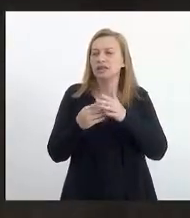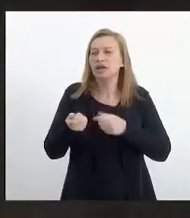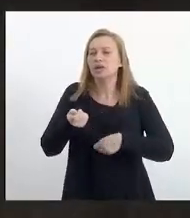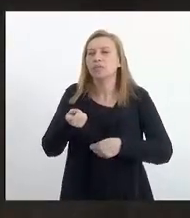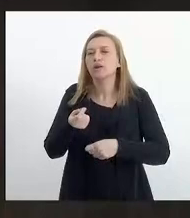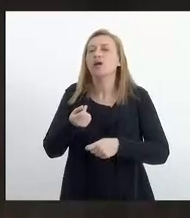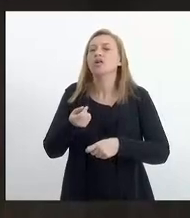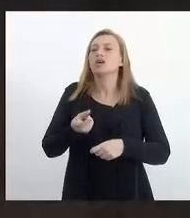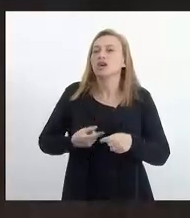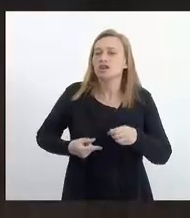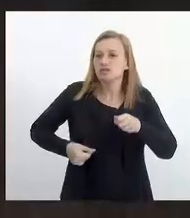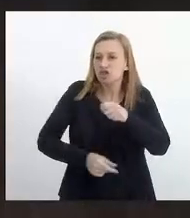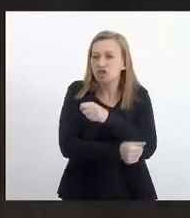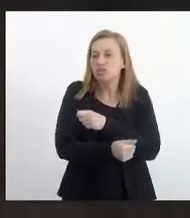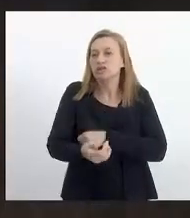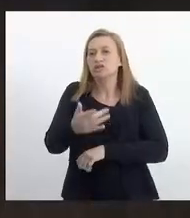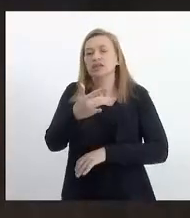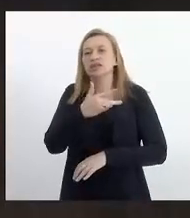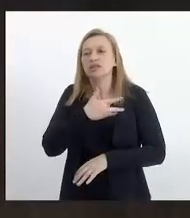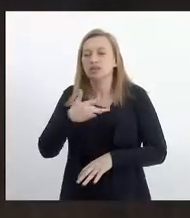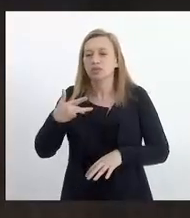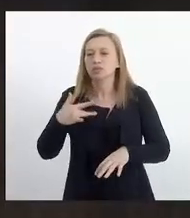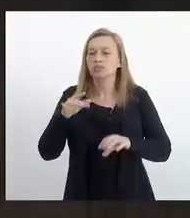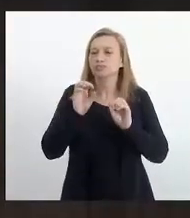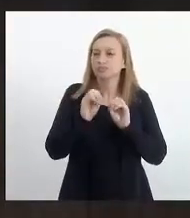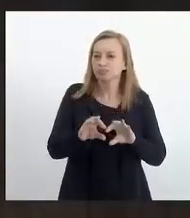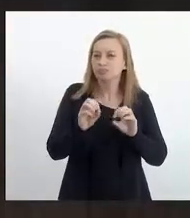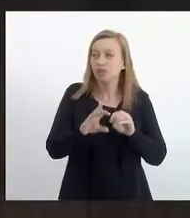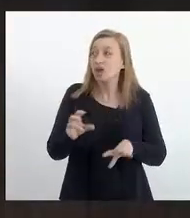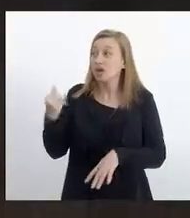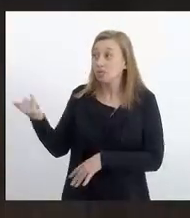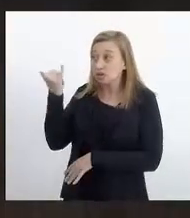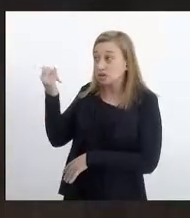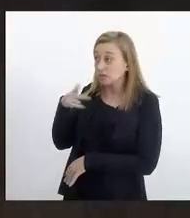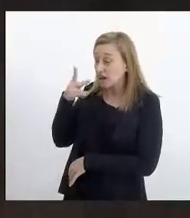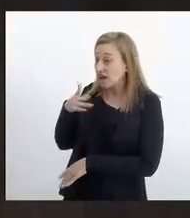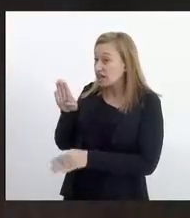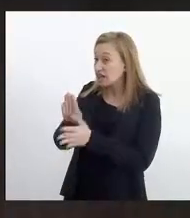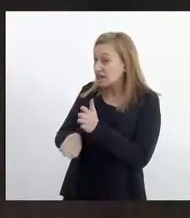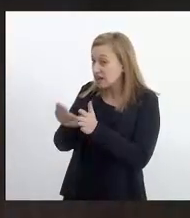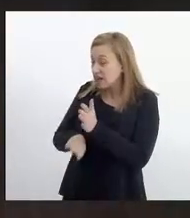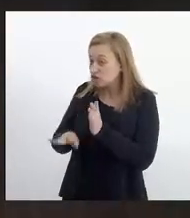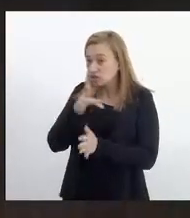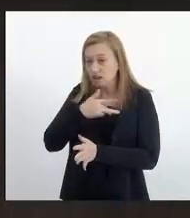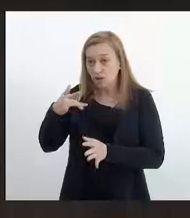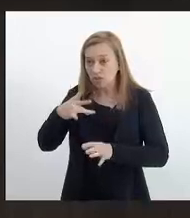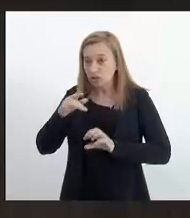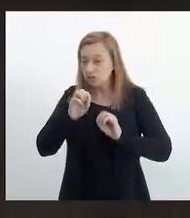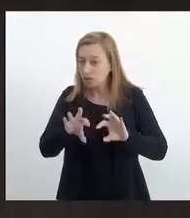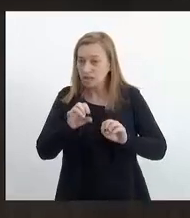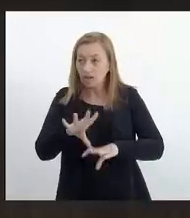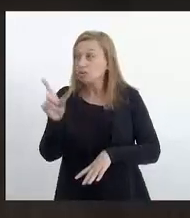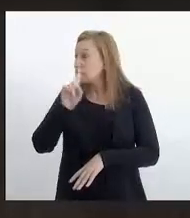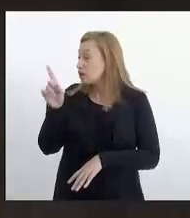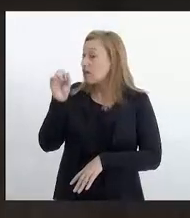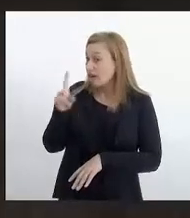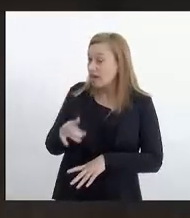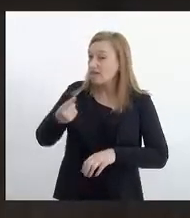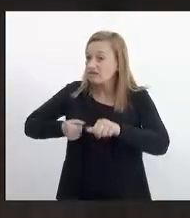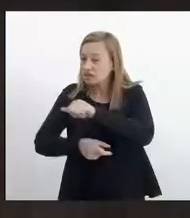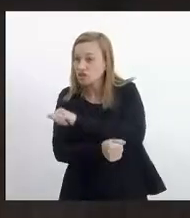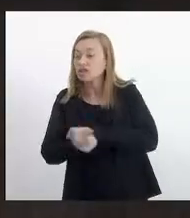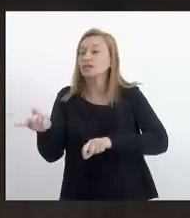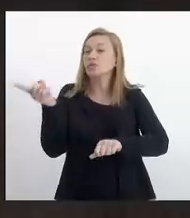saúde e educação. É importante a gente lembrar que saúde e educação não é gasto, é investimento, ainda mais no momento